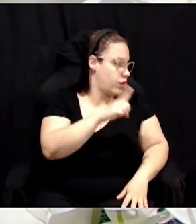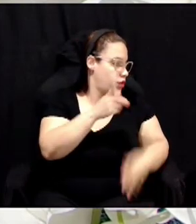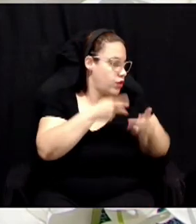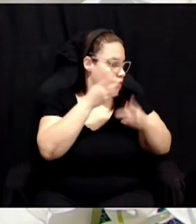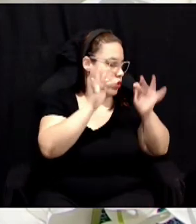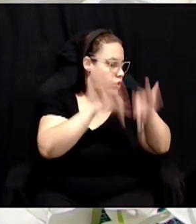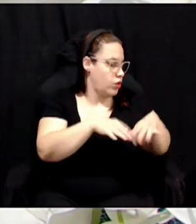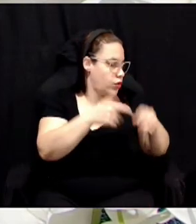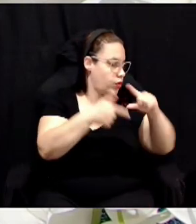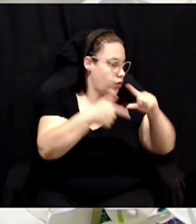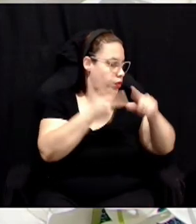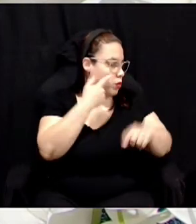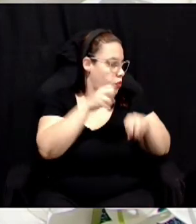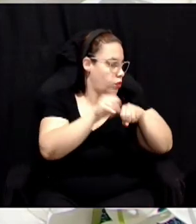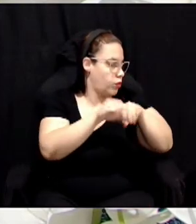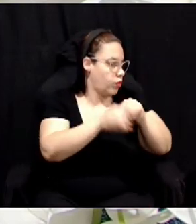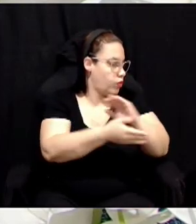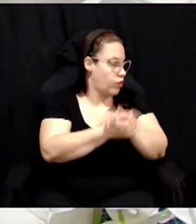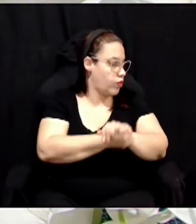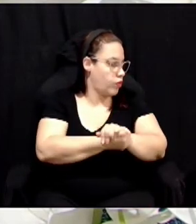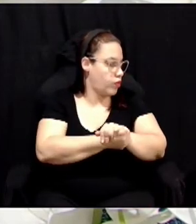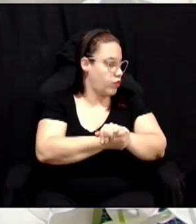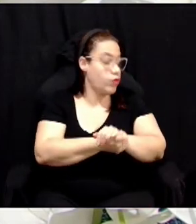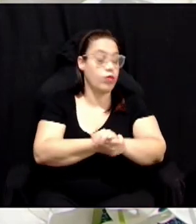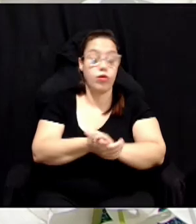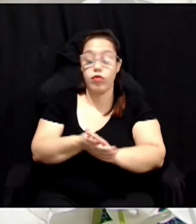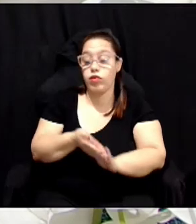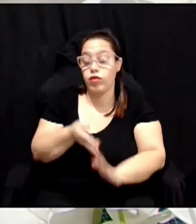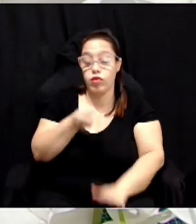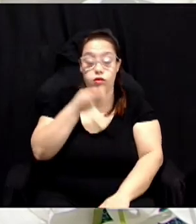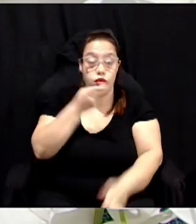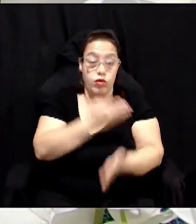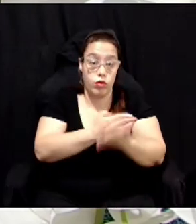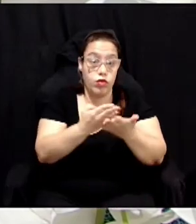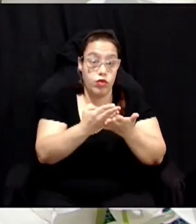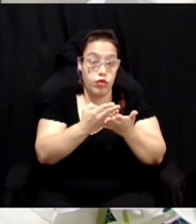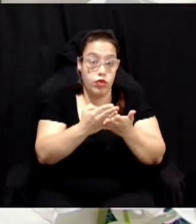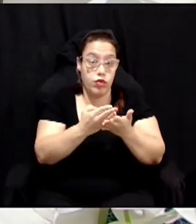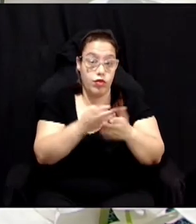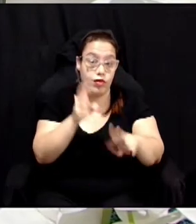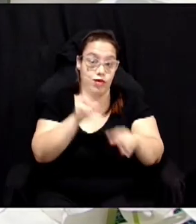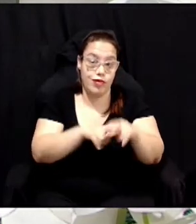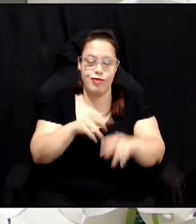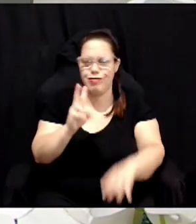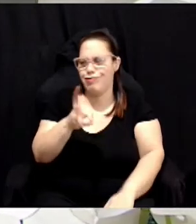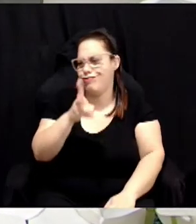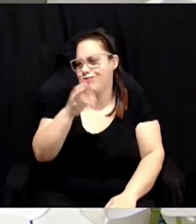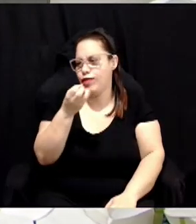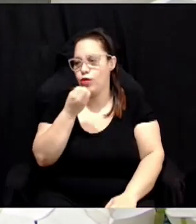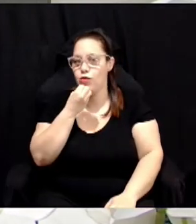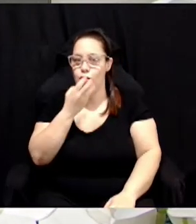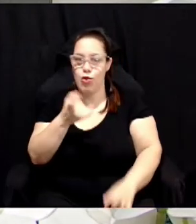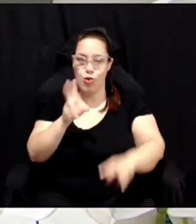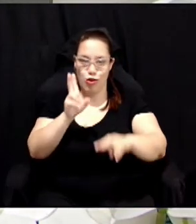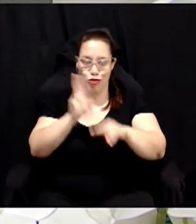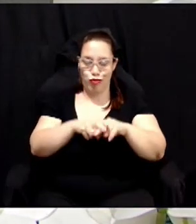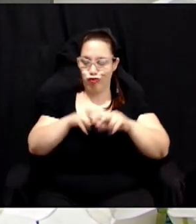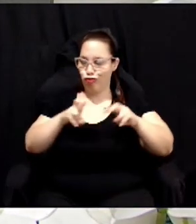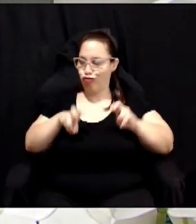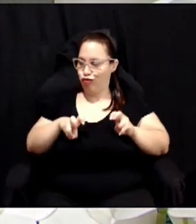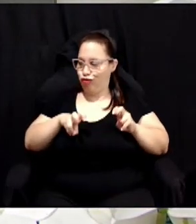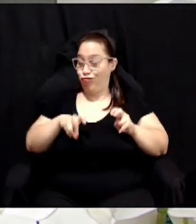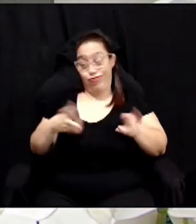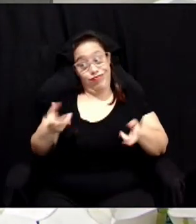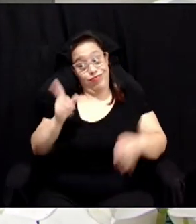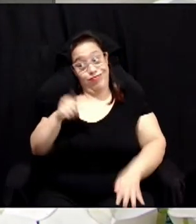quadro De Olho na Educação. Como eu disse no começo aqui, você tem cadeira cativa, aliás, uma bela de uma poltrona cativa, né, professor? Bom,